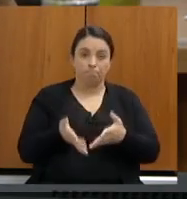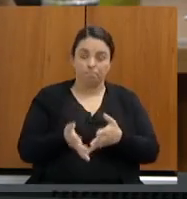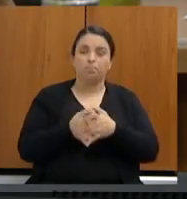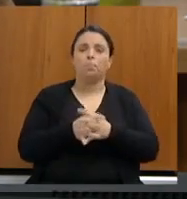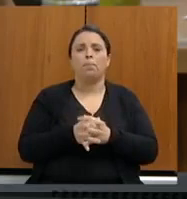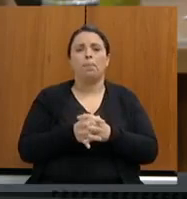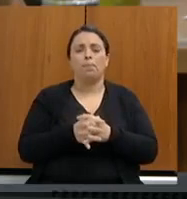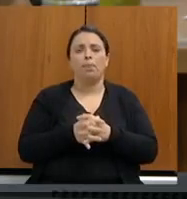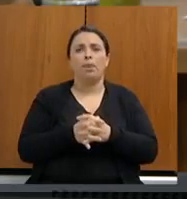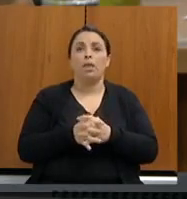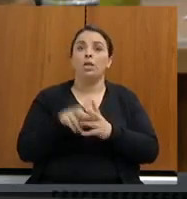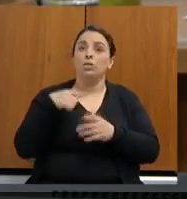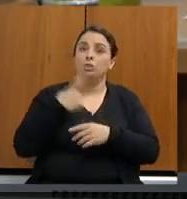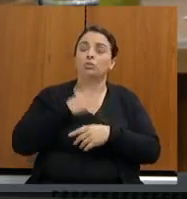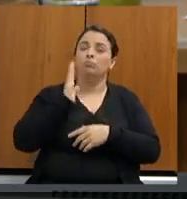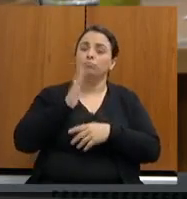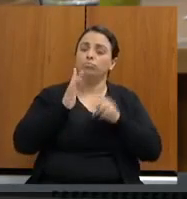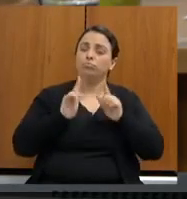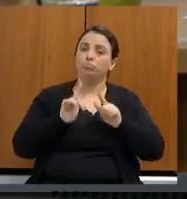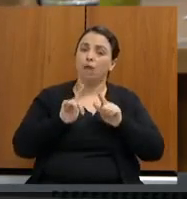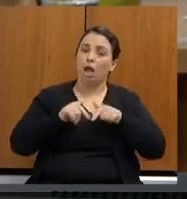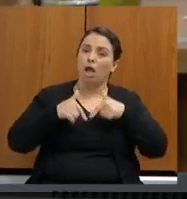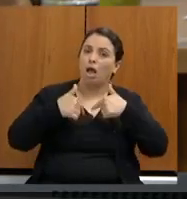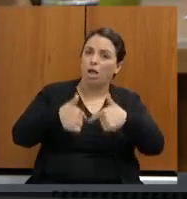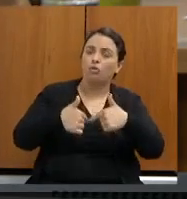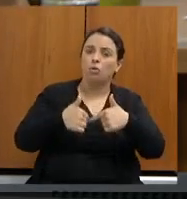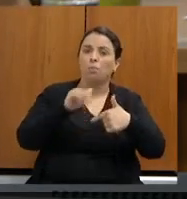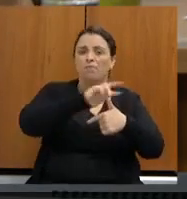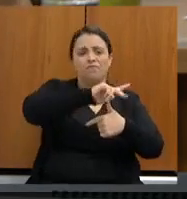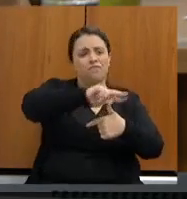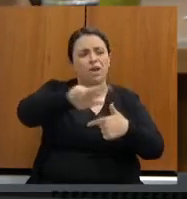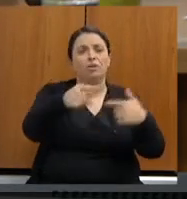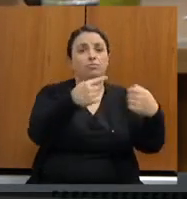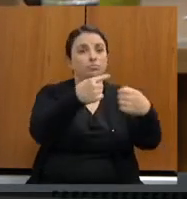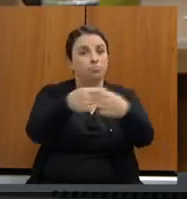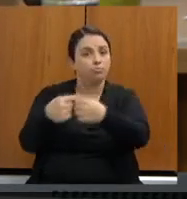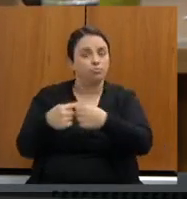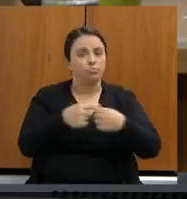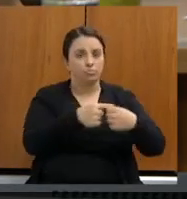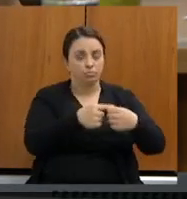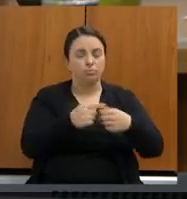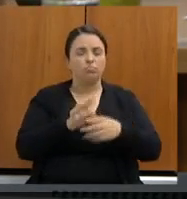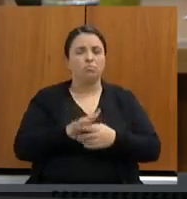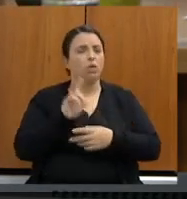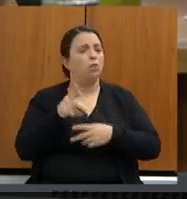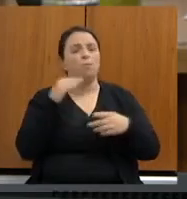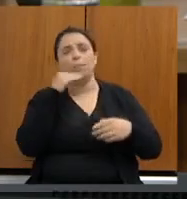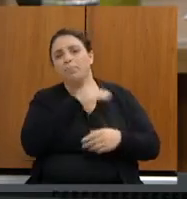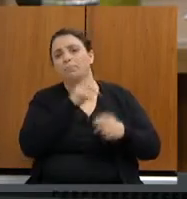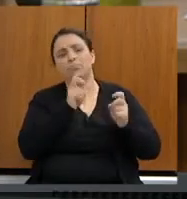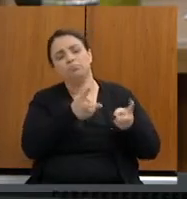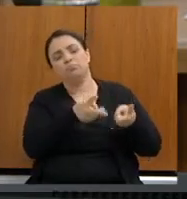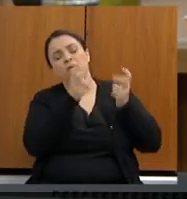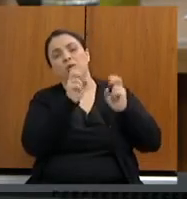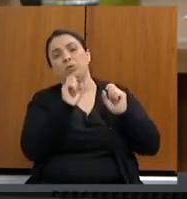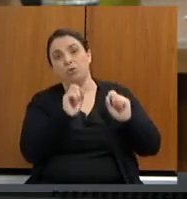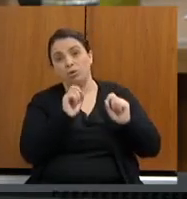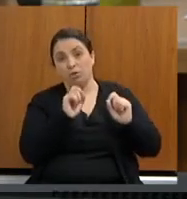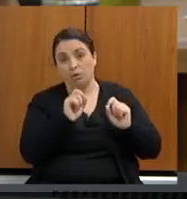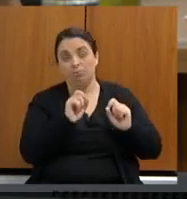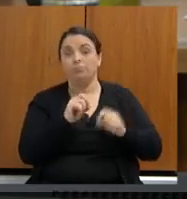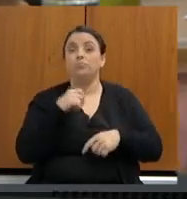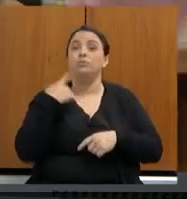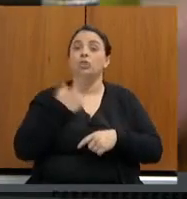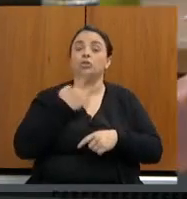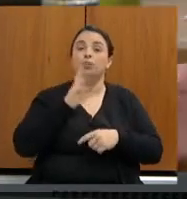nós atuamos nos diversos municípios o que que nós enxergamos pela senhora ter ideia nós mas que dobramos